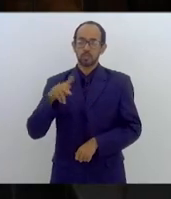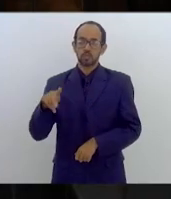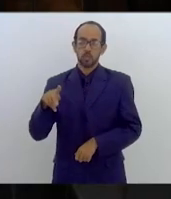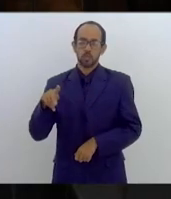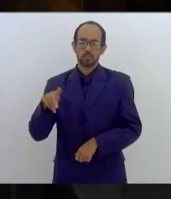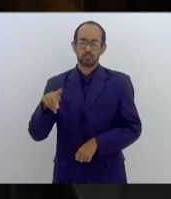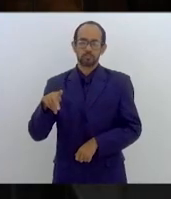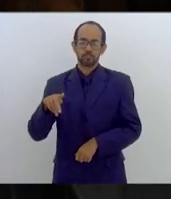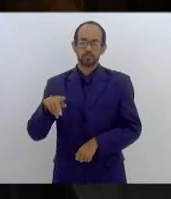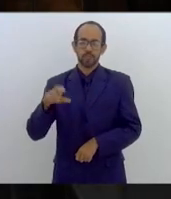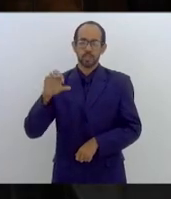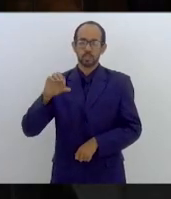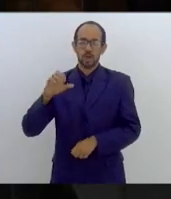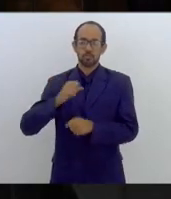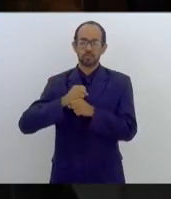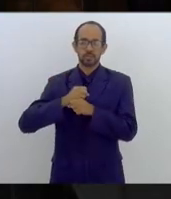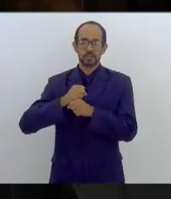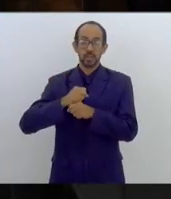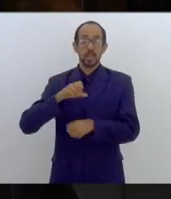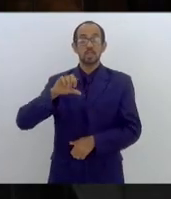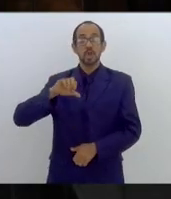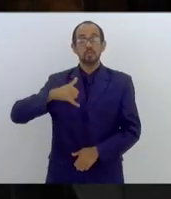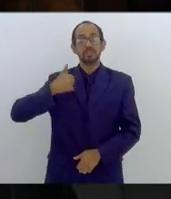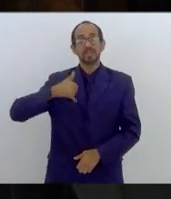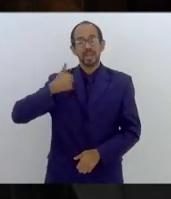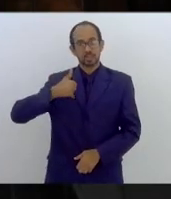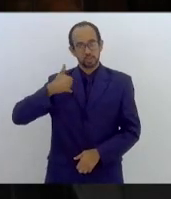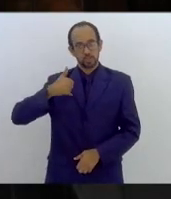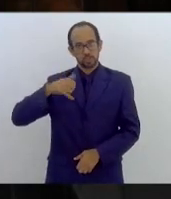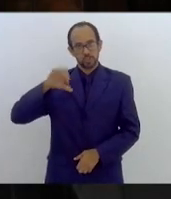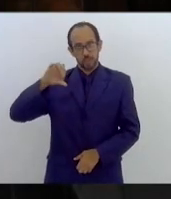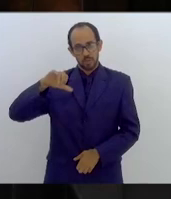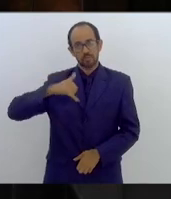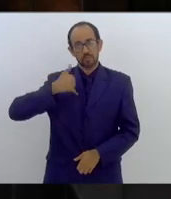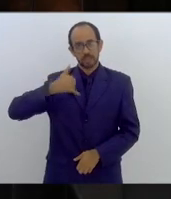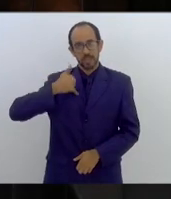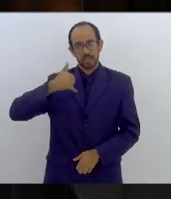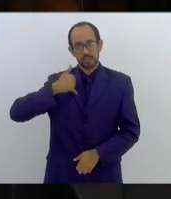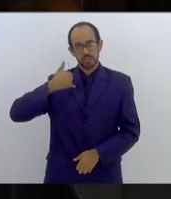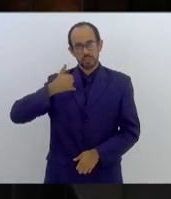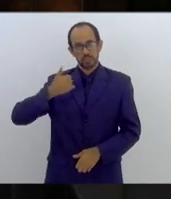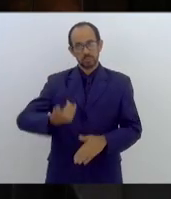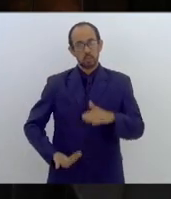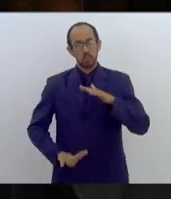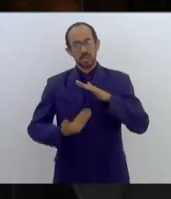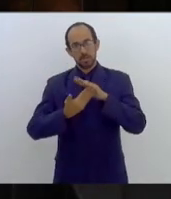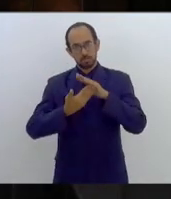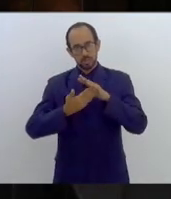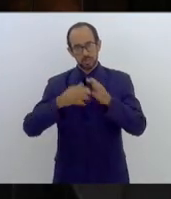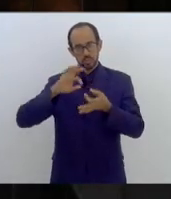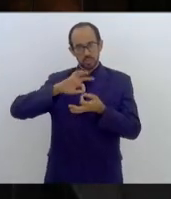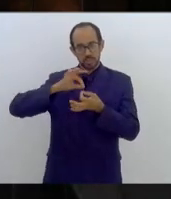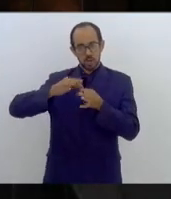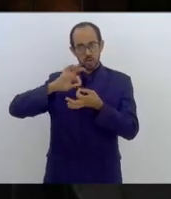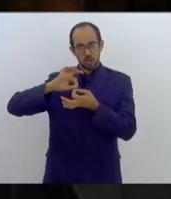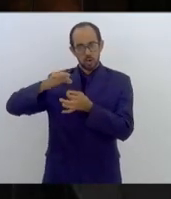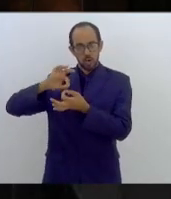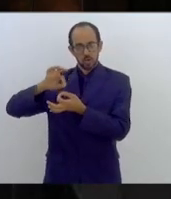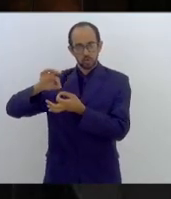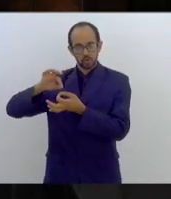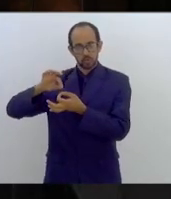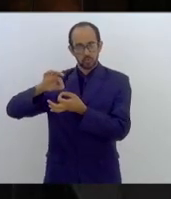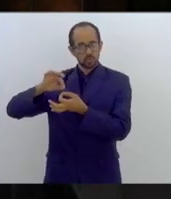tem 9 anos de idade e que, por limites neurológicos, não pode